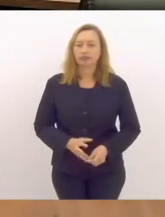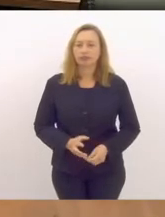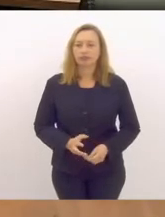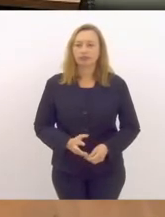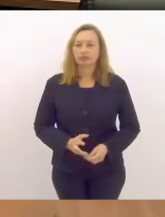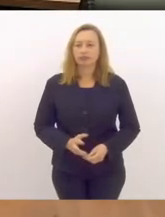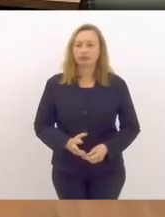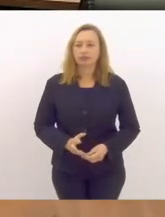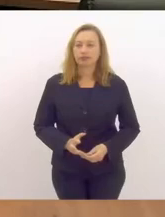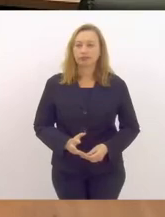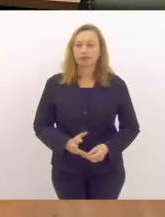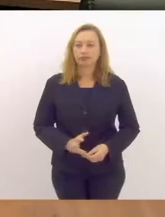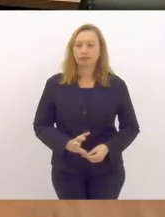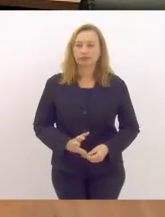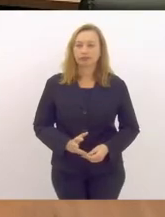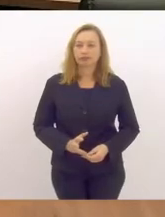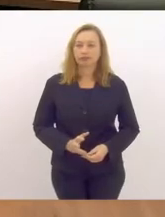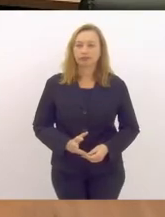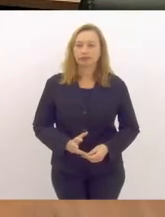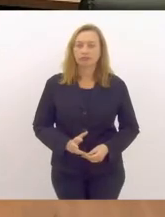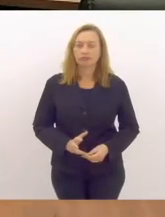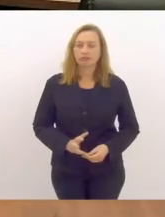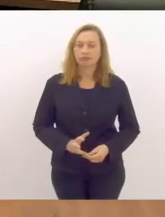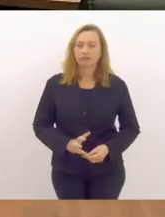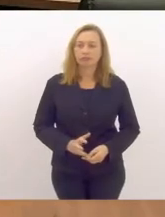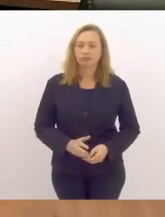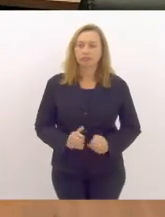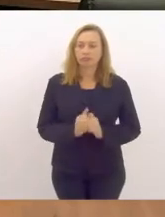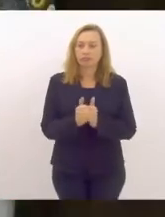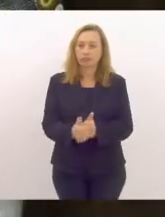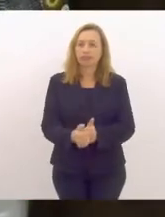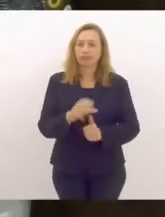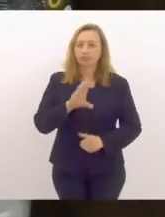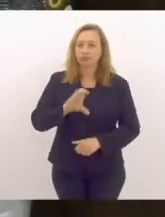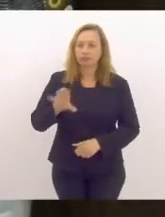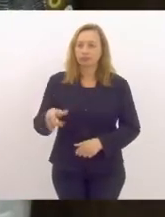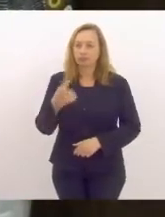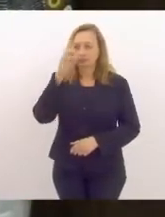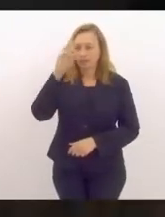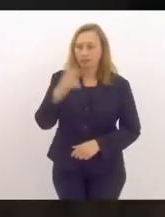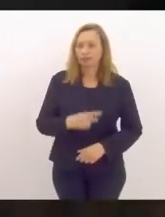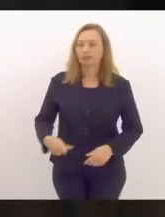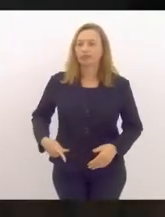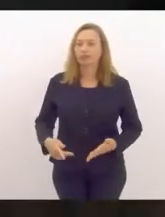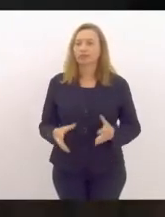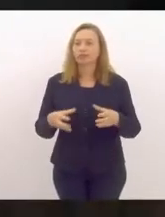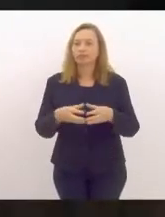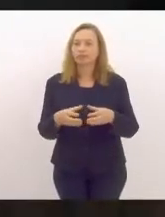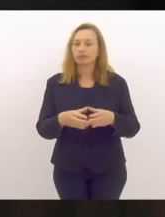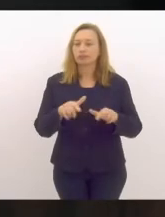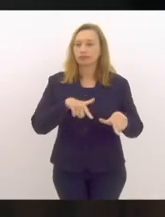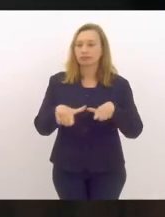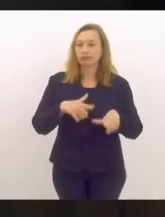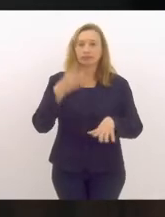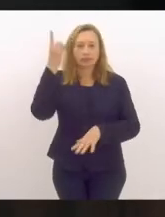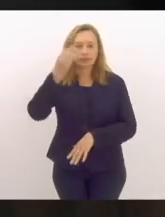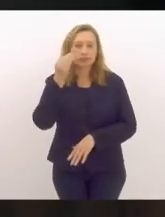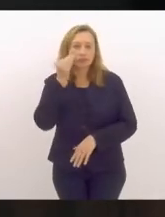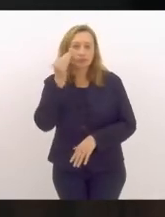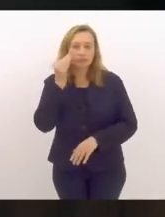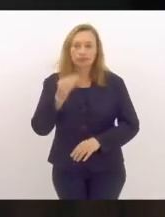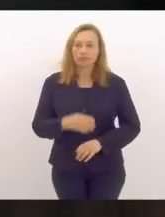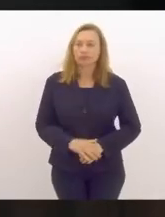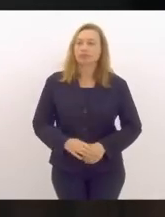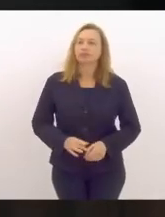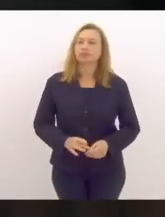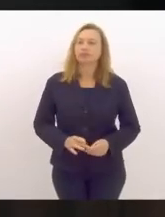Acompanho o parecer da CCJ. Pela Comissão de Trabalho, deputada Mônica